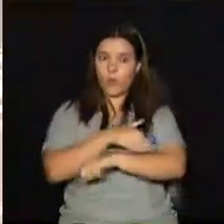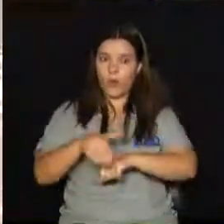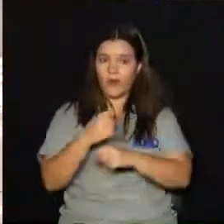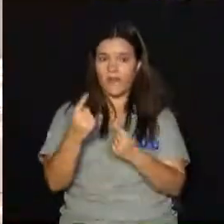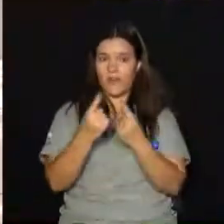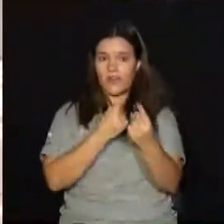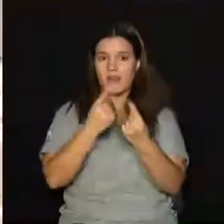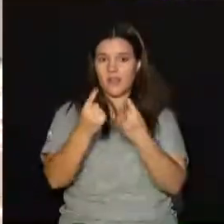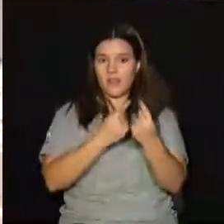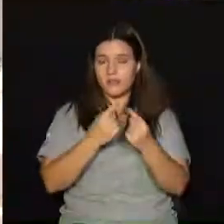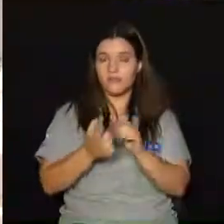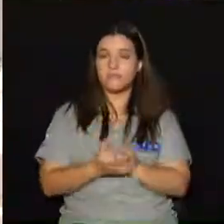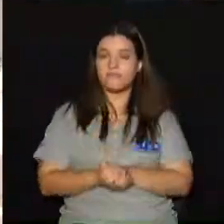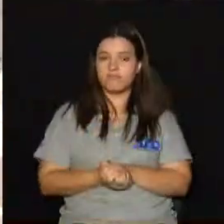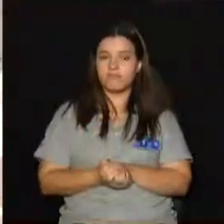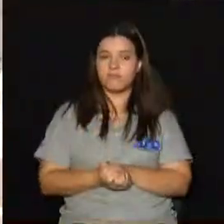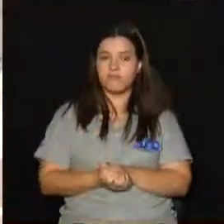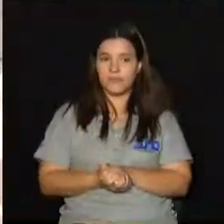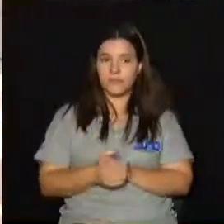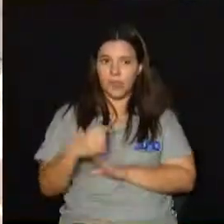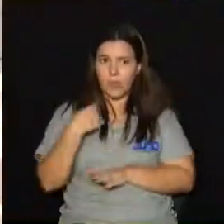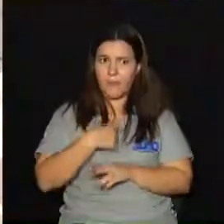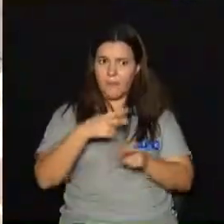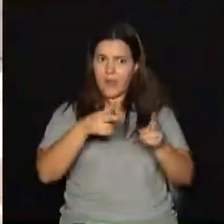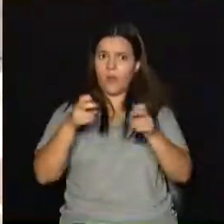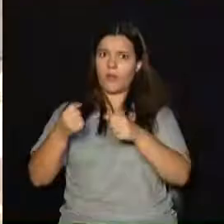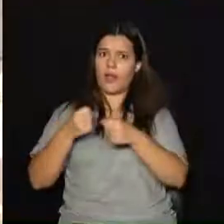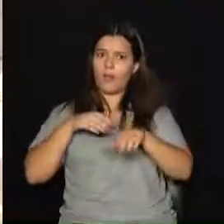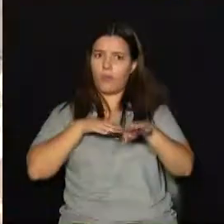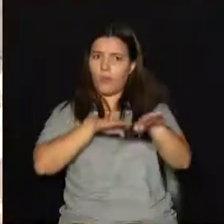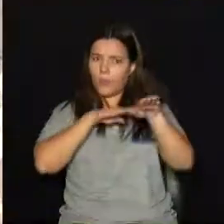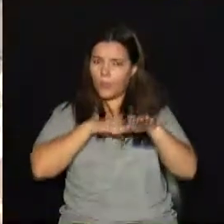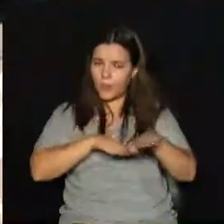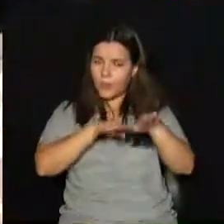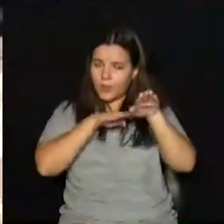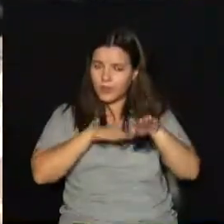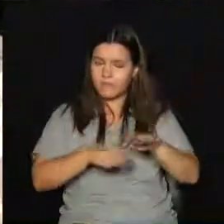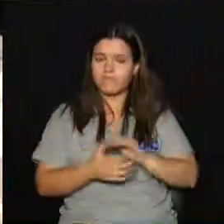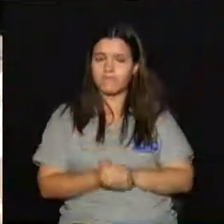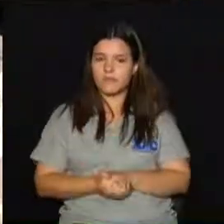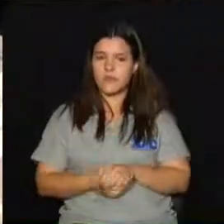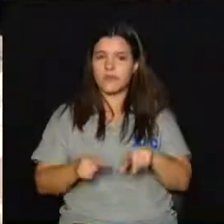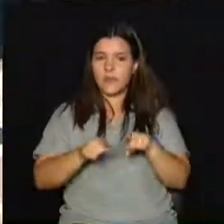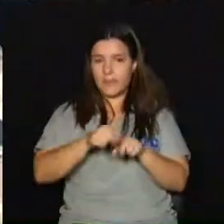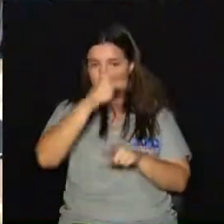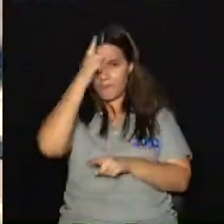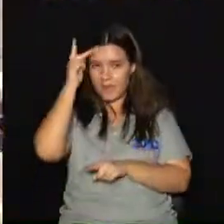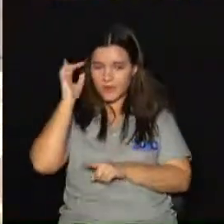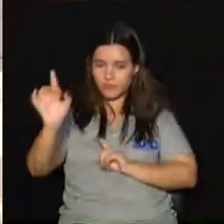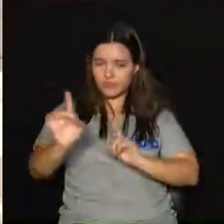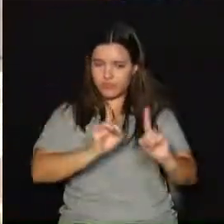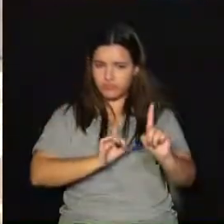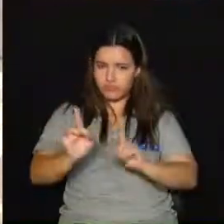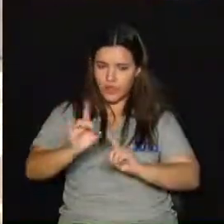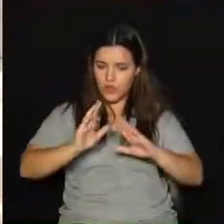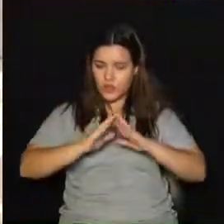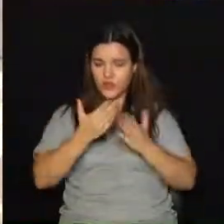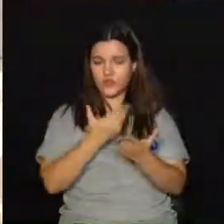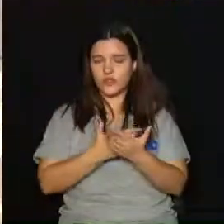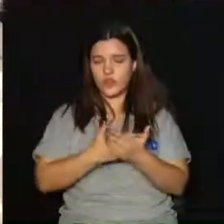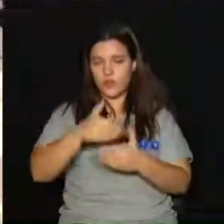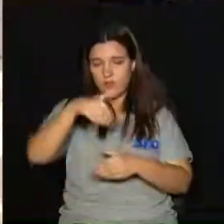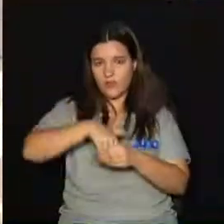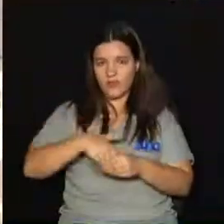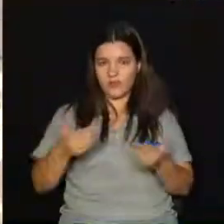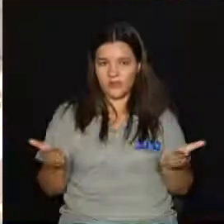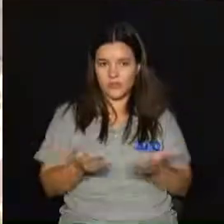Avenida Suassuna, então a gente percebe grande movimentação de veículos e também das pessoas para esse dia de votação,